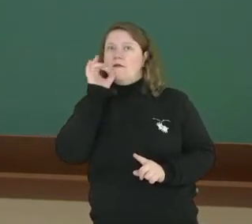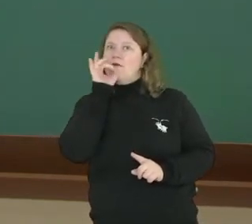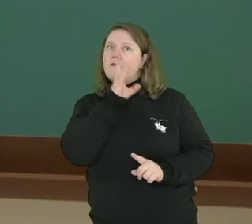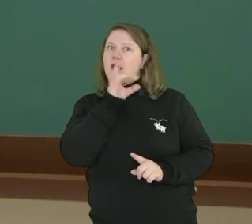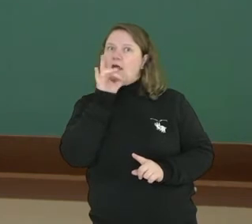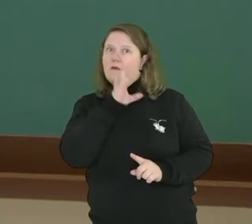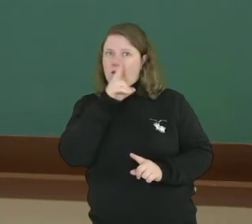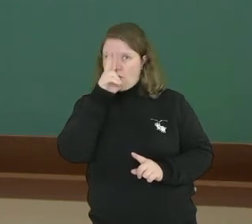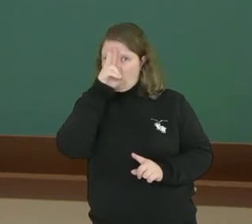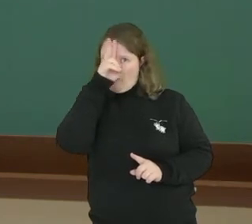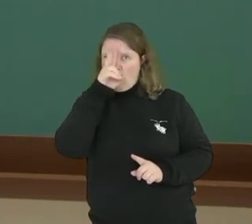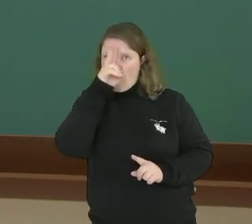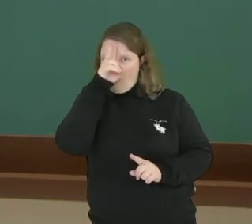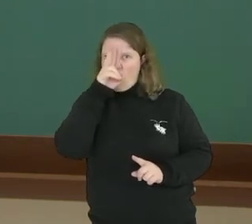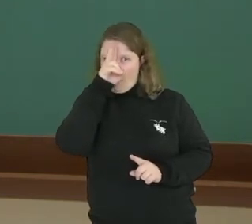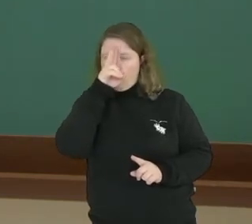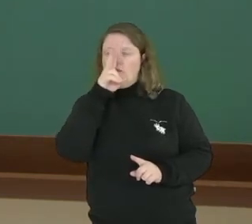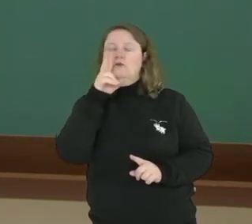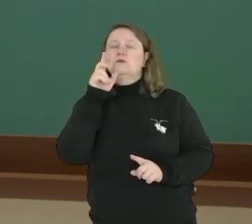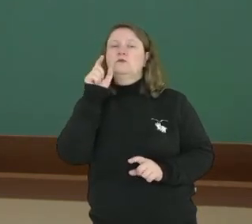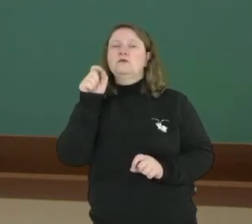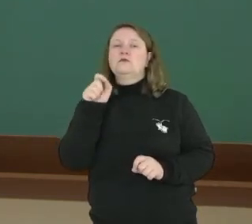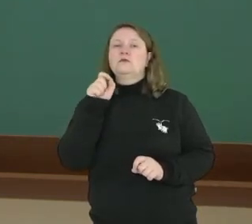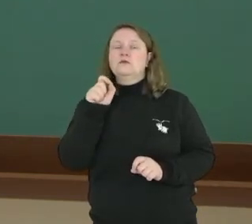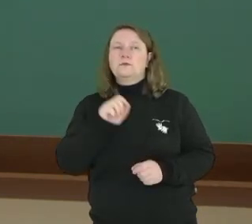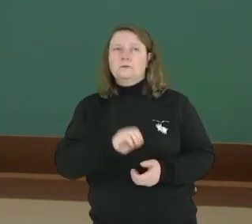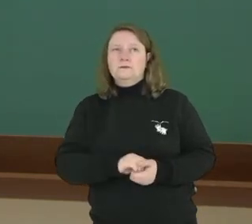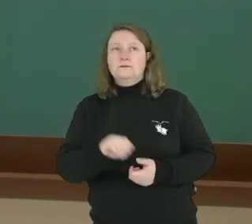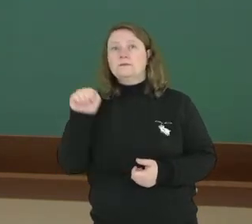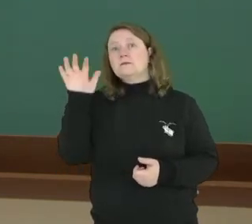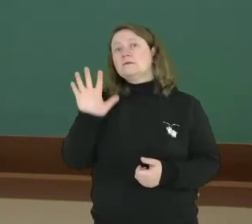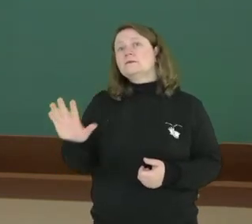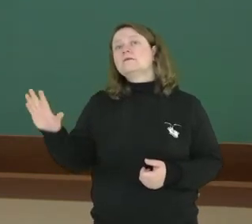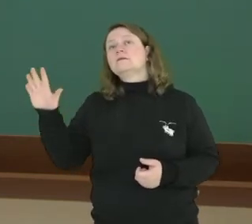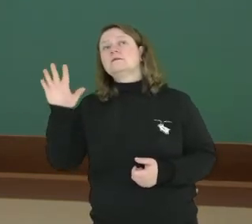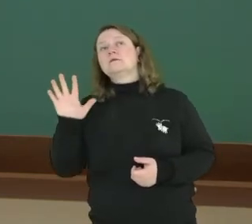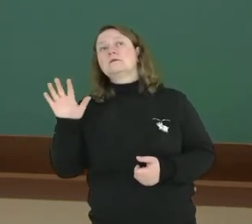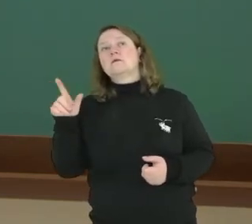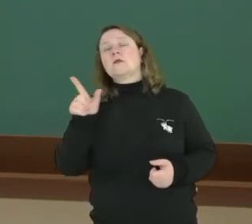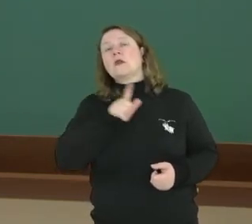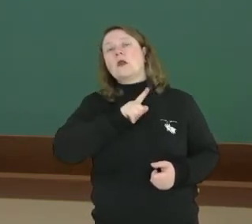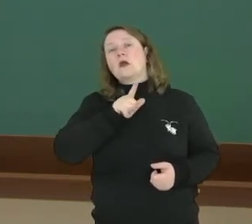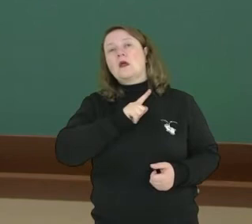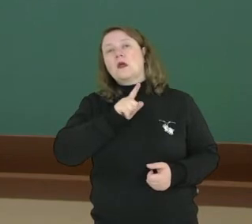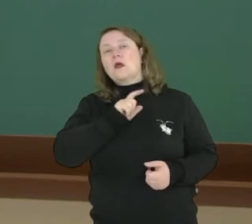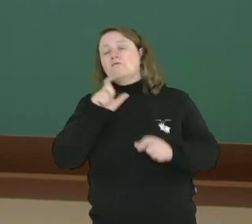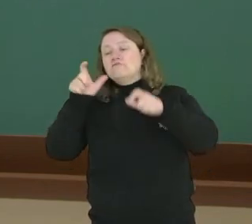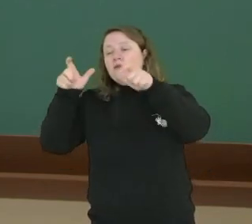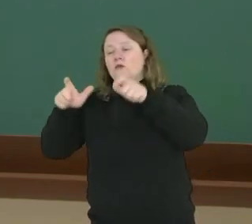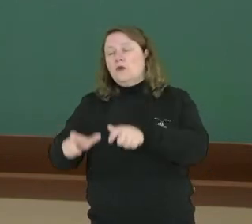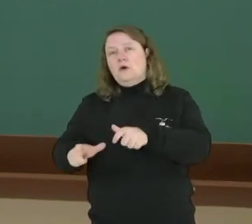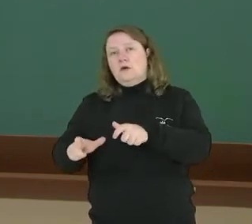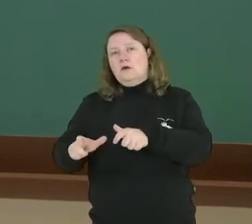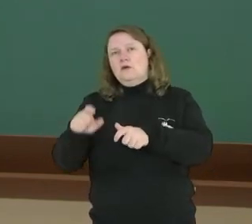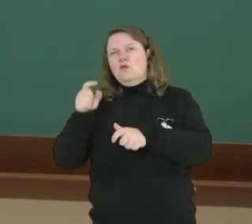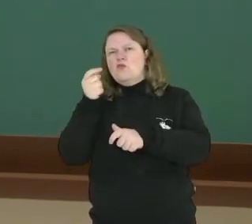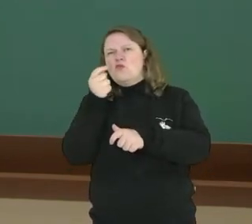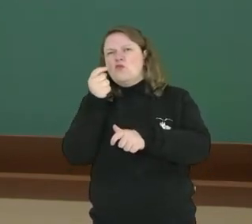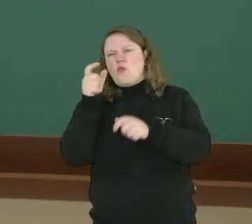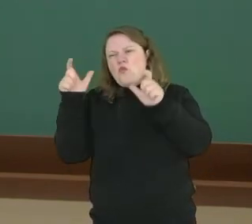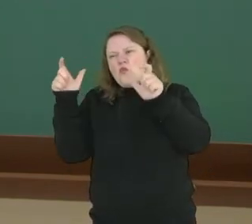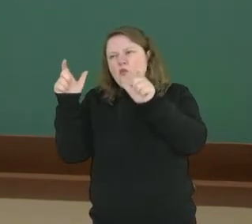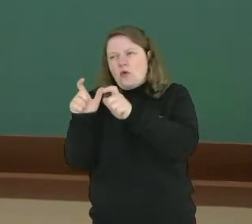de verde mais forte, são as áreas onde sobrou, né, parte da floresta atlântica. E aí vocês